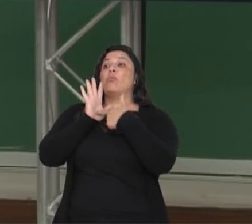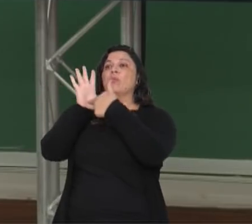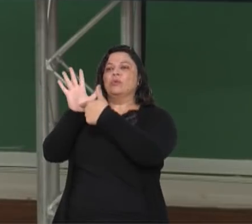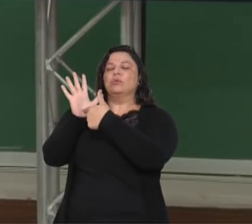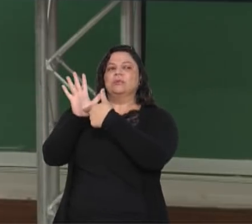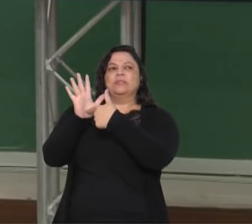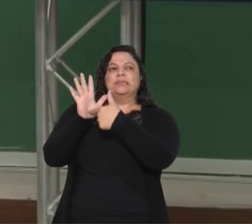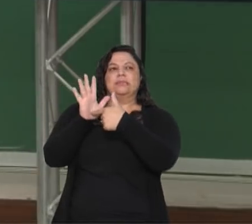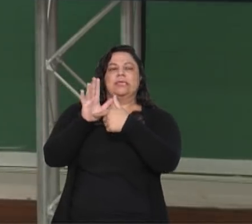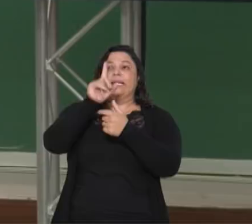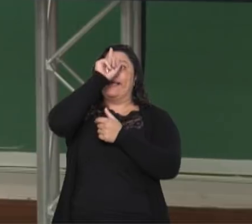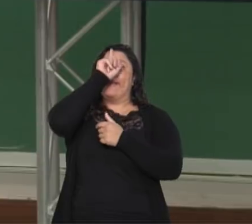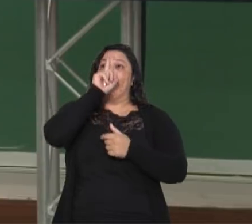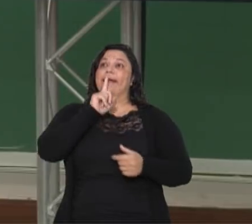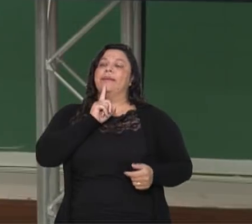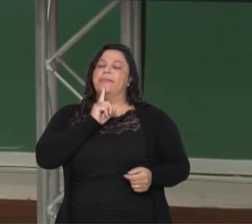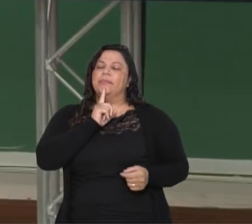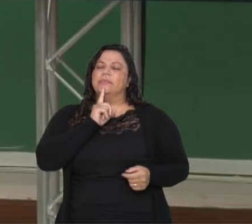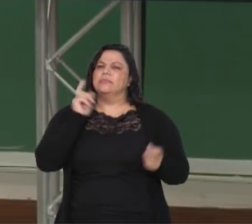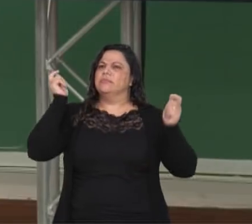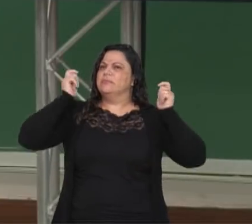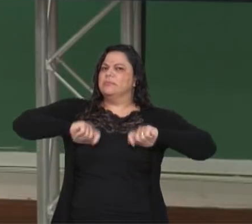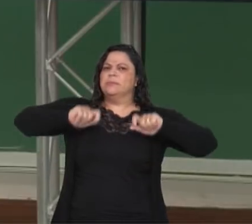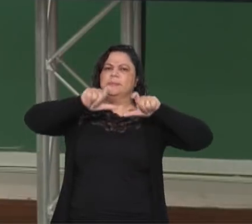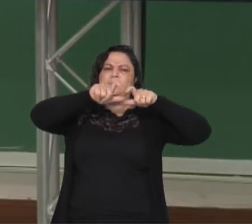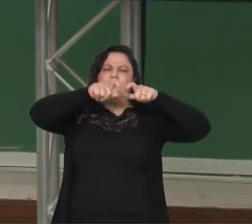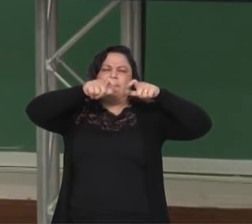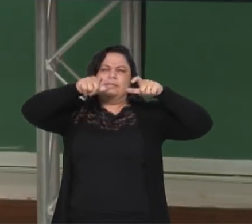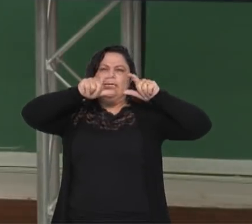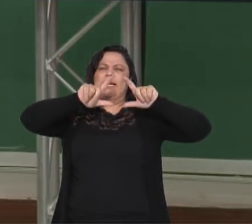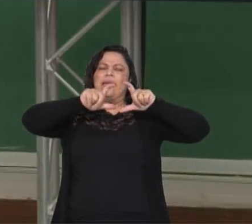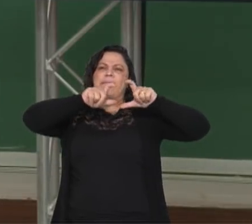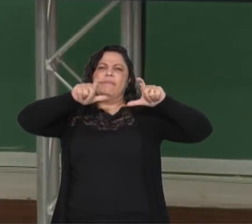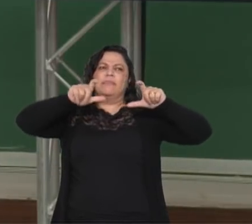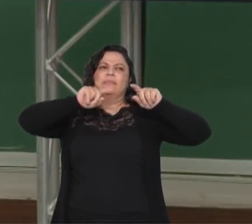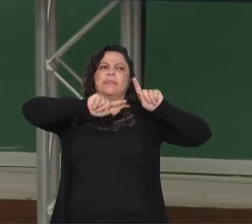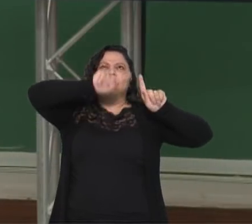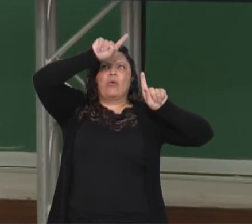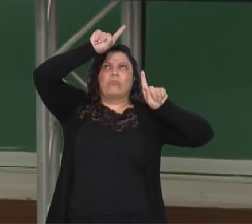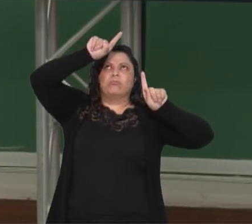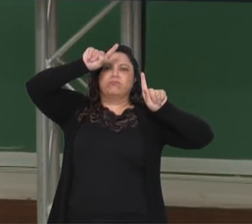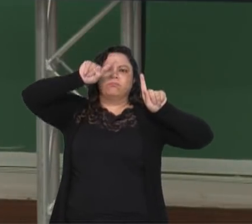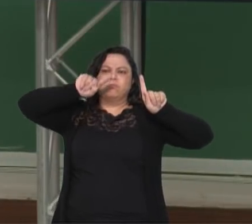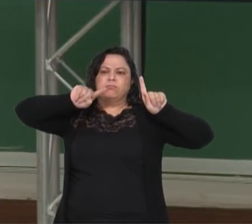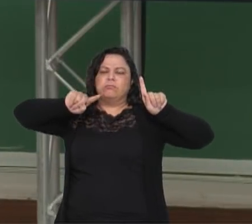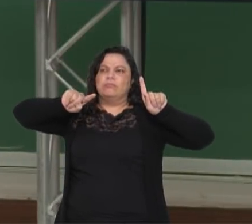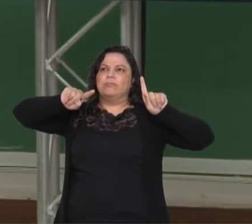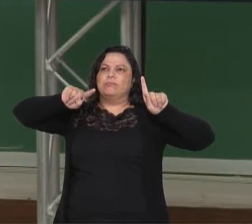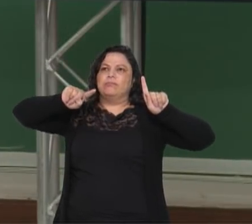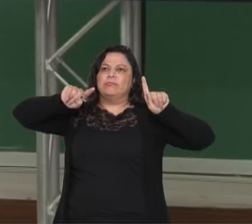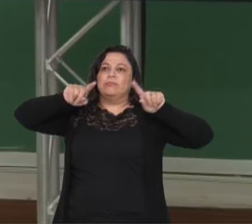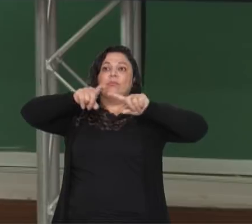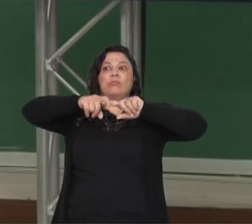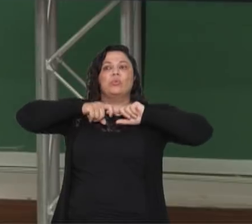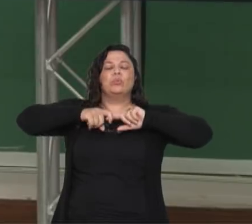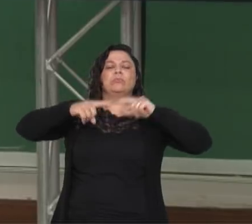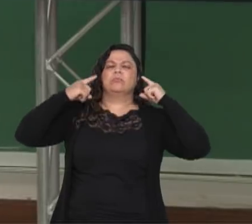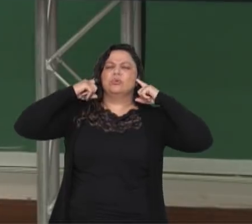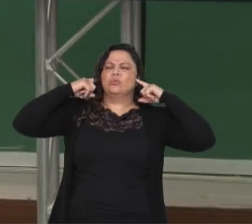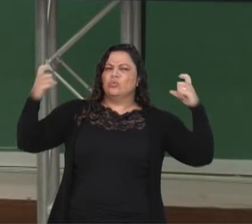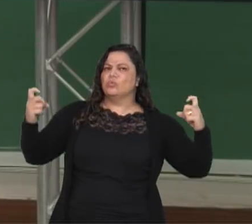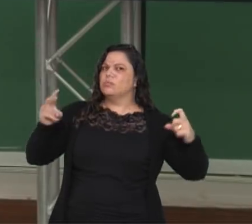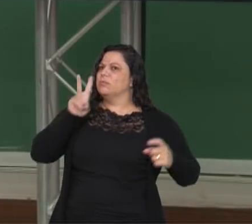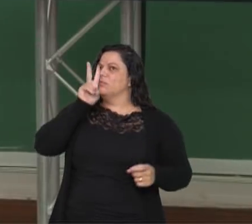essa onda amarela ela possui uma maior amplitude, por isso ela possui um som mais